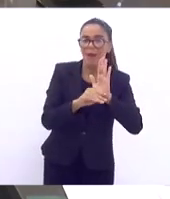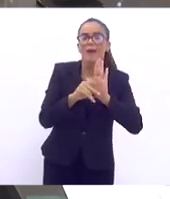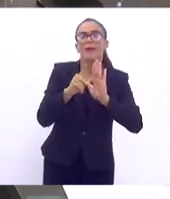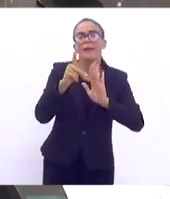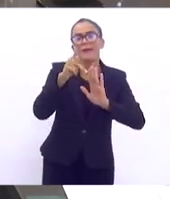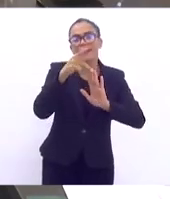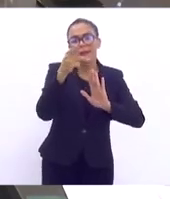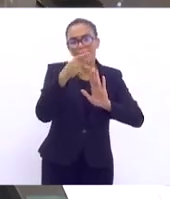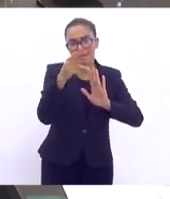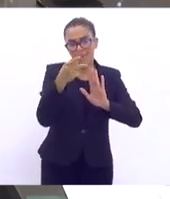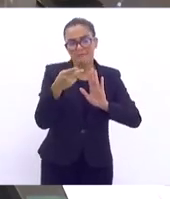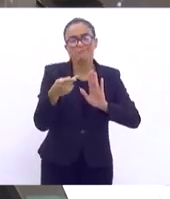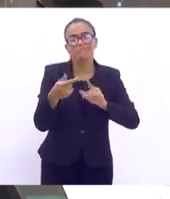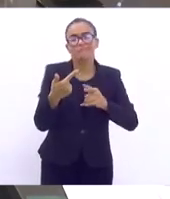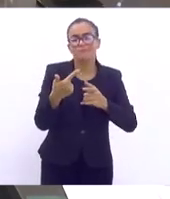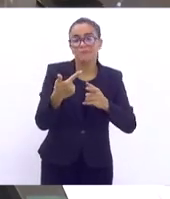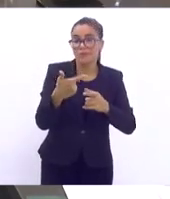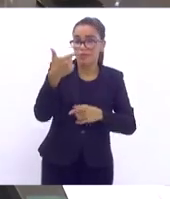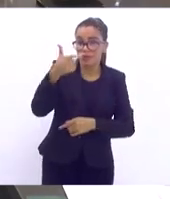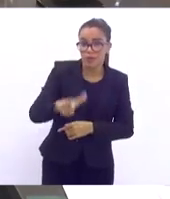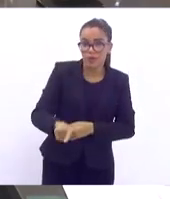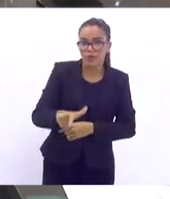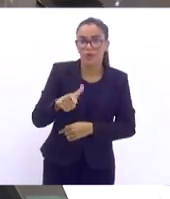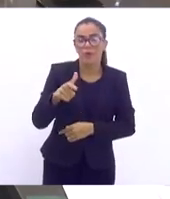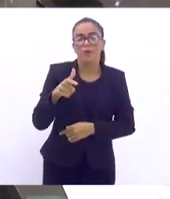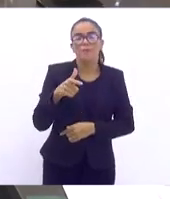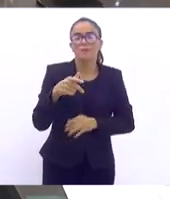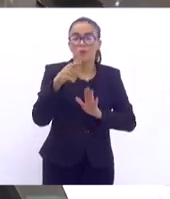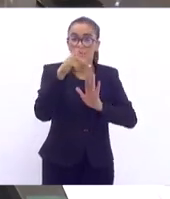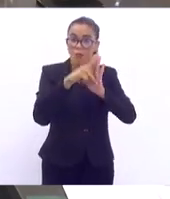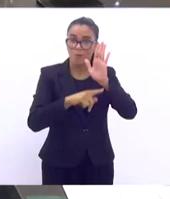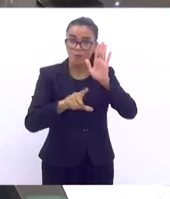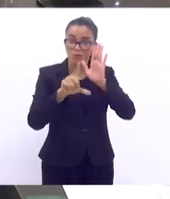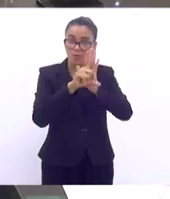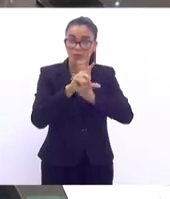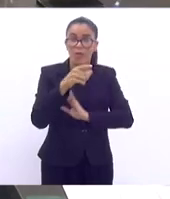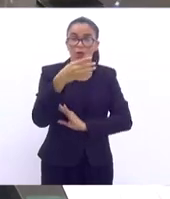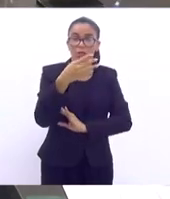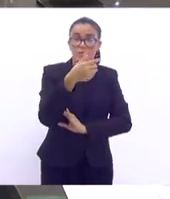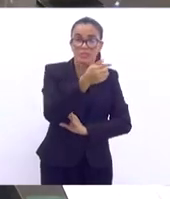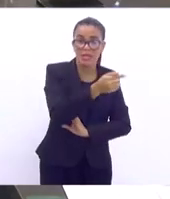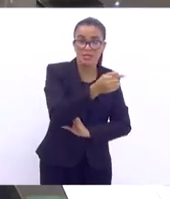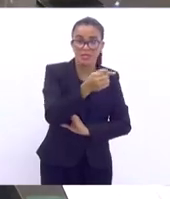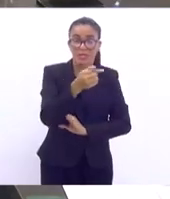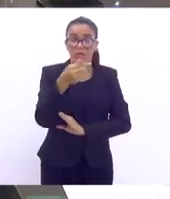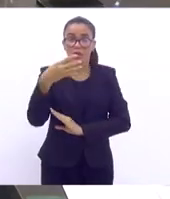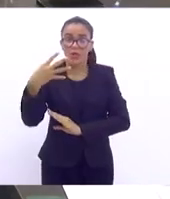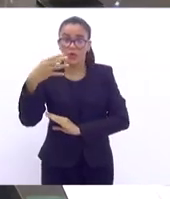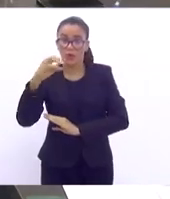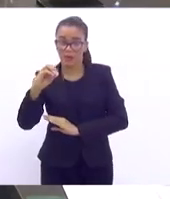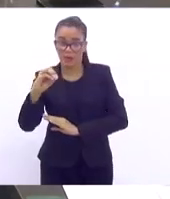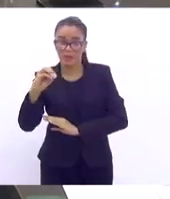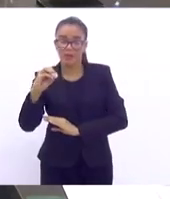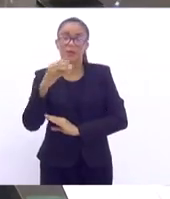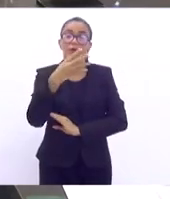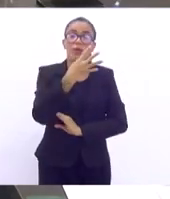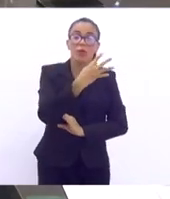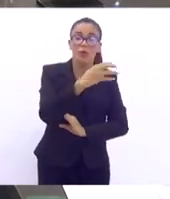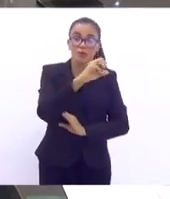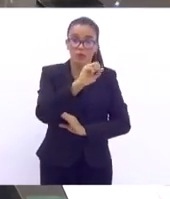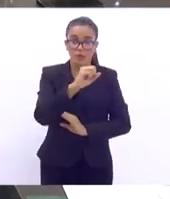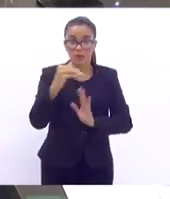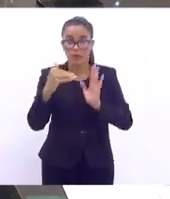inconstitucionalidade que estão fora do bloco repetindo os projetos 7:40 e do 48 ao